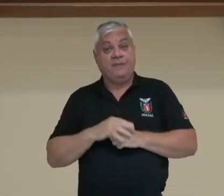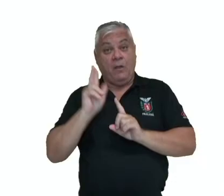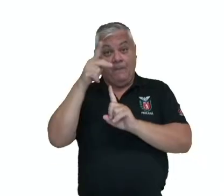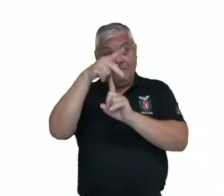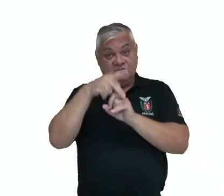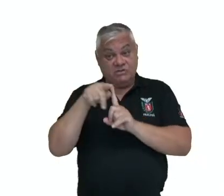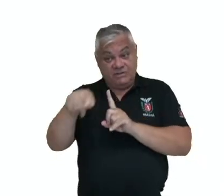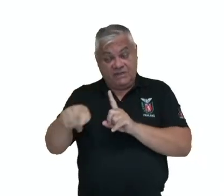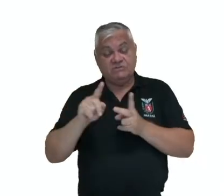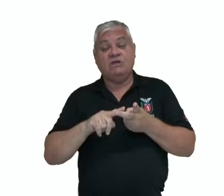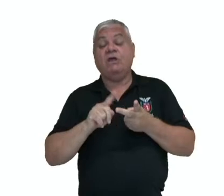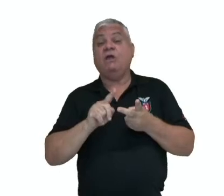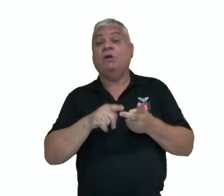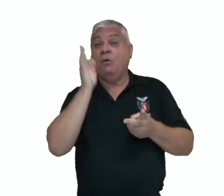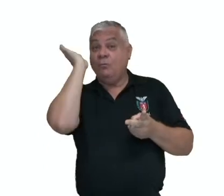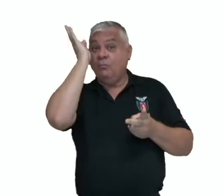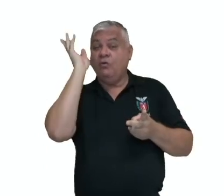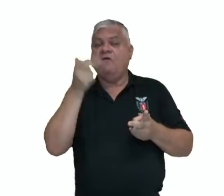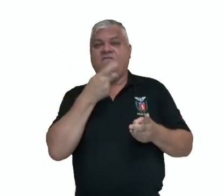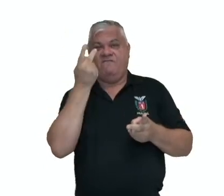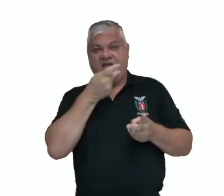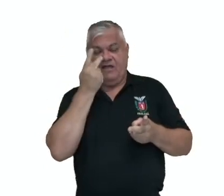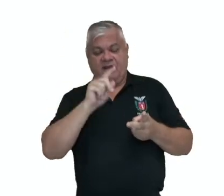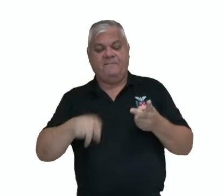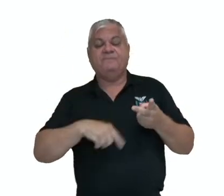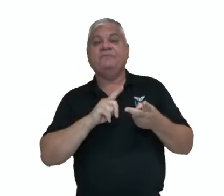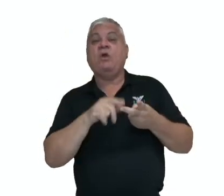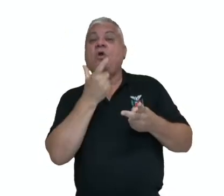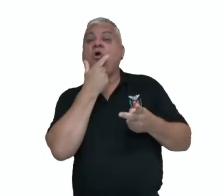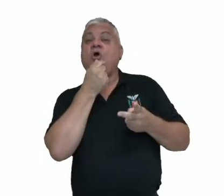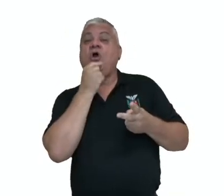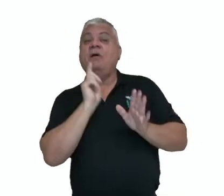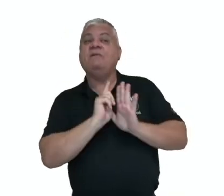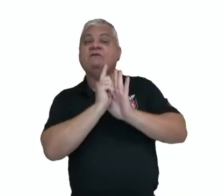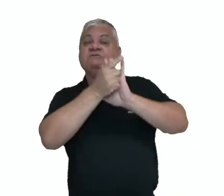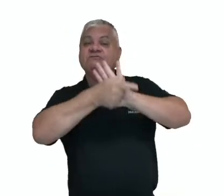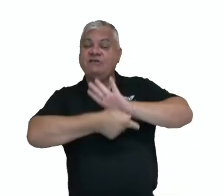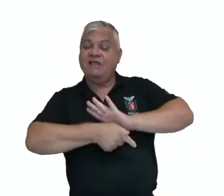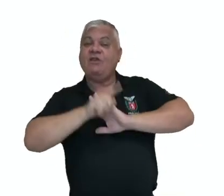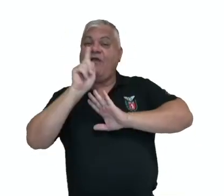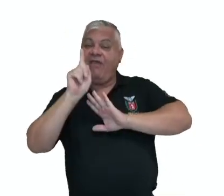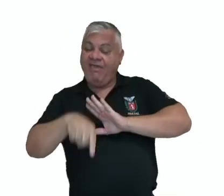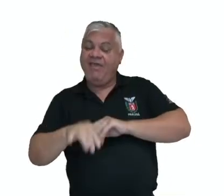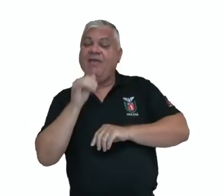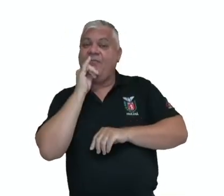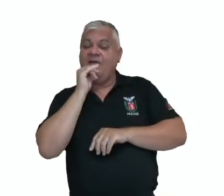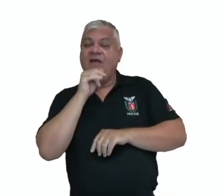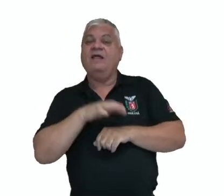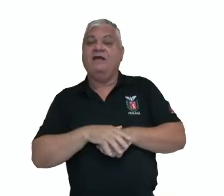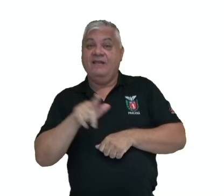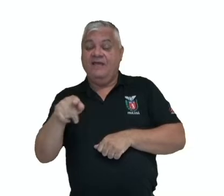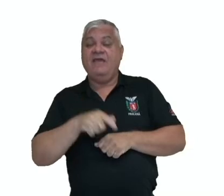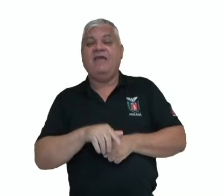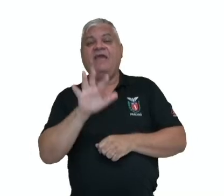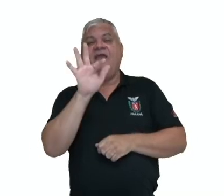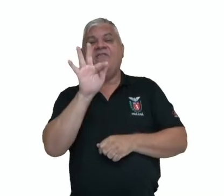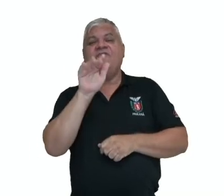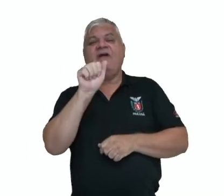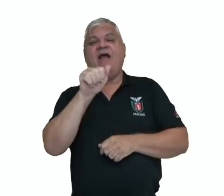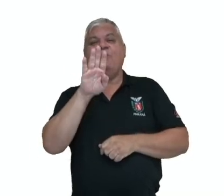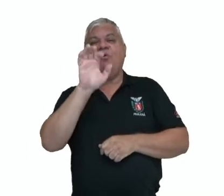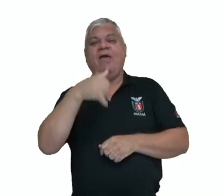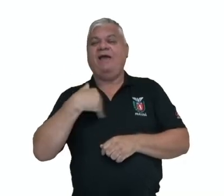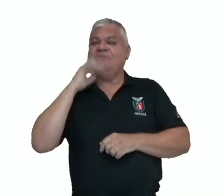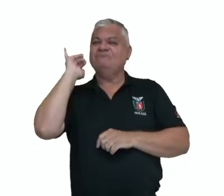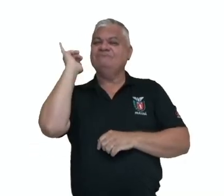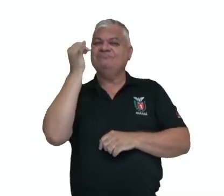é o burro falante. Outro gênero textual que usa como recurso dar características humanas a animais é a fábula. Isso é chamada,